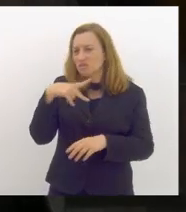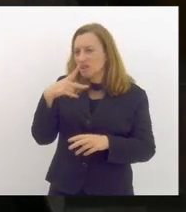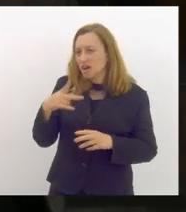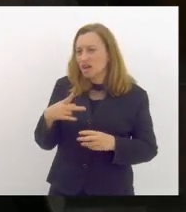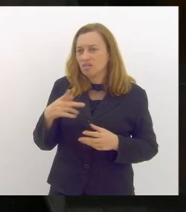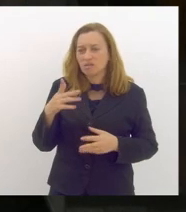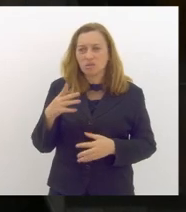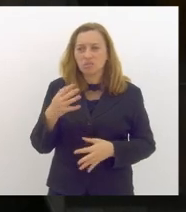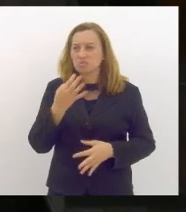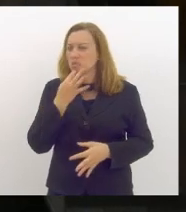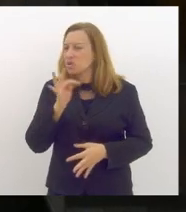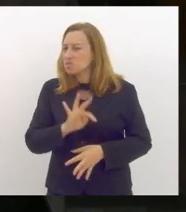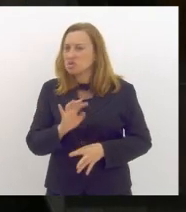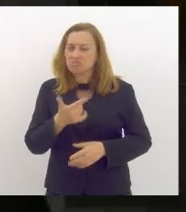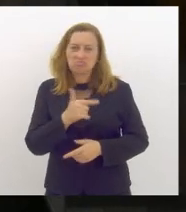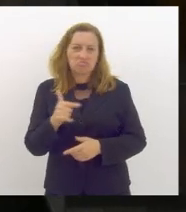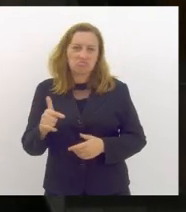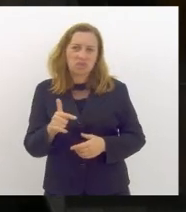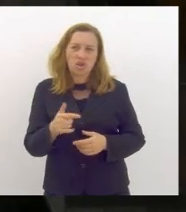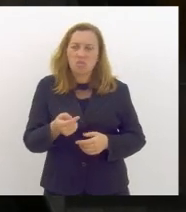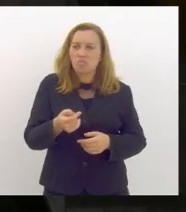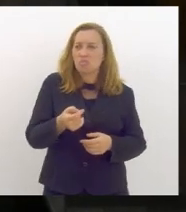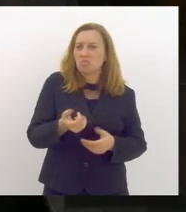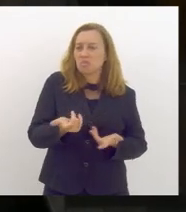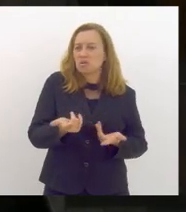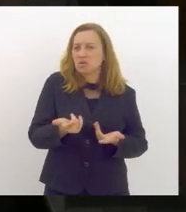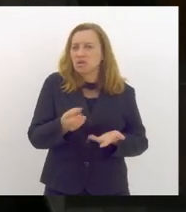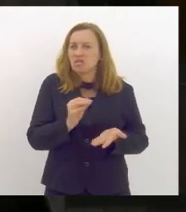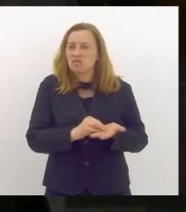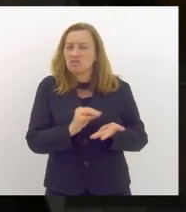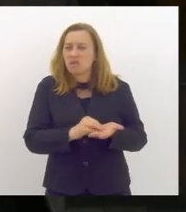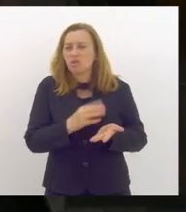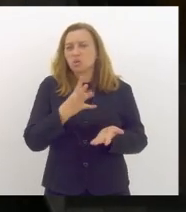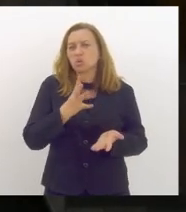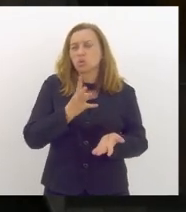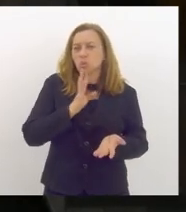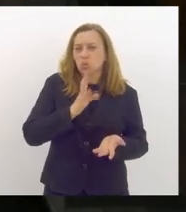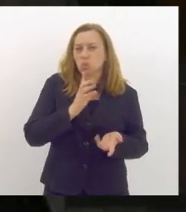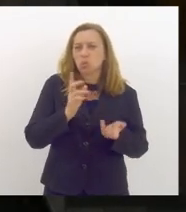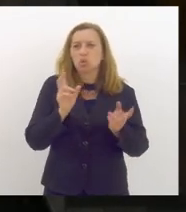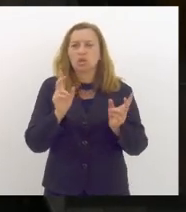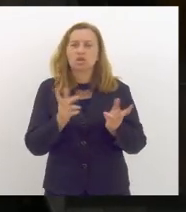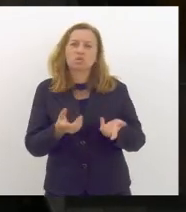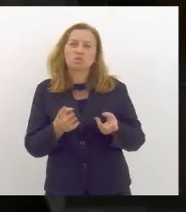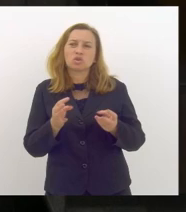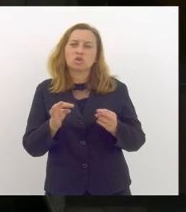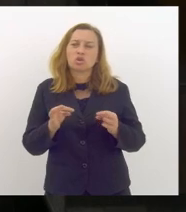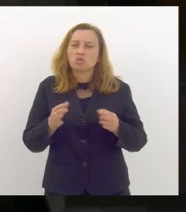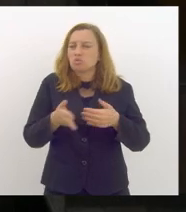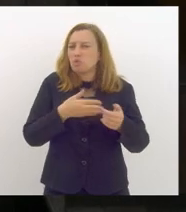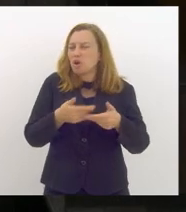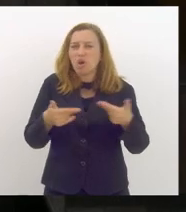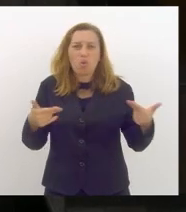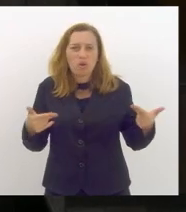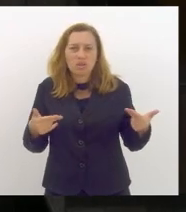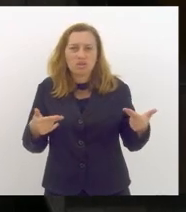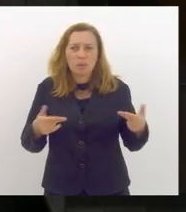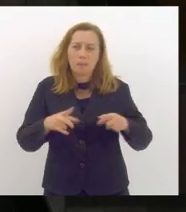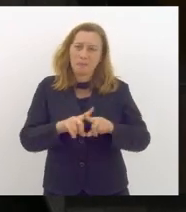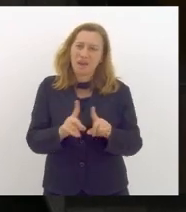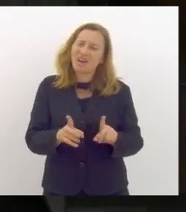errada de seu pouco preparo da sua falta de conhecimento do que você quiser